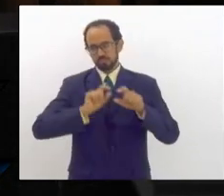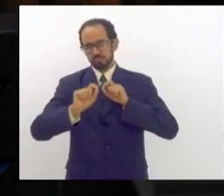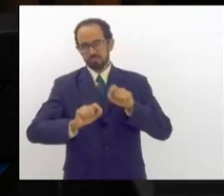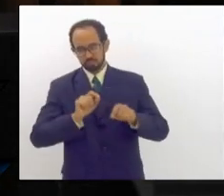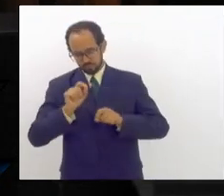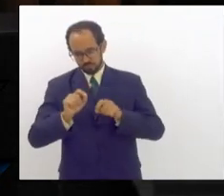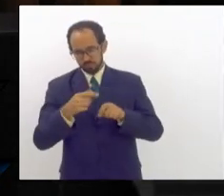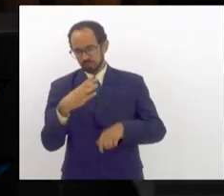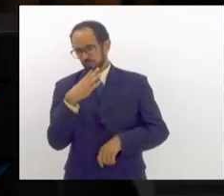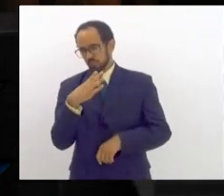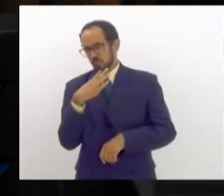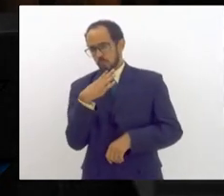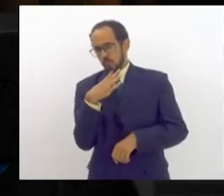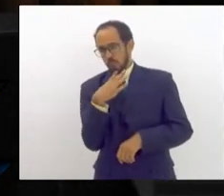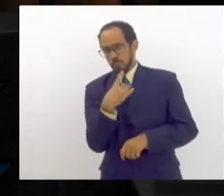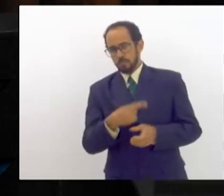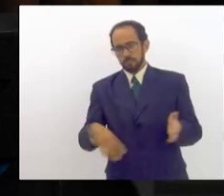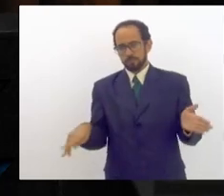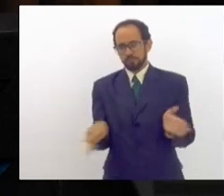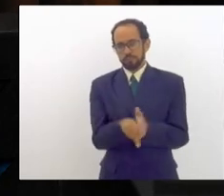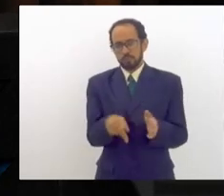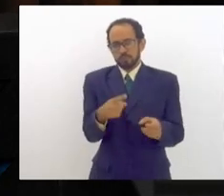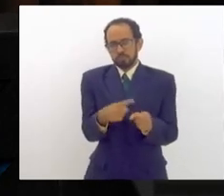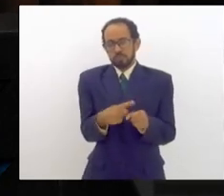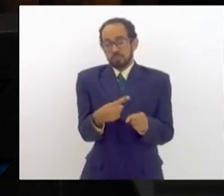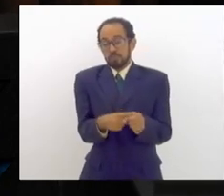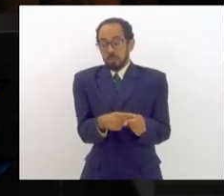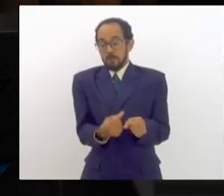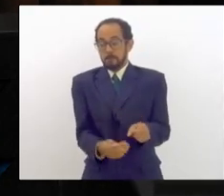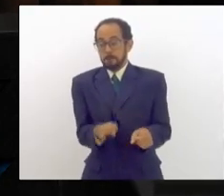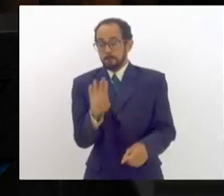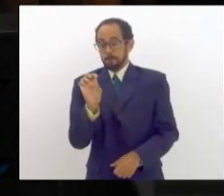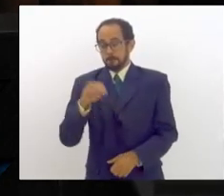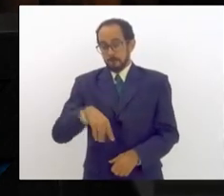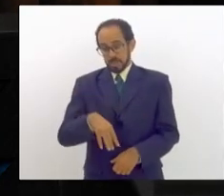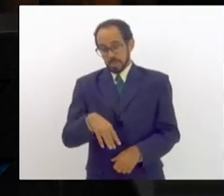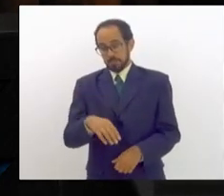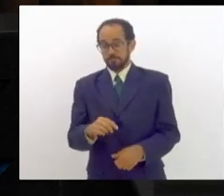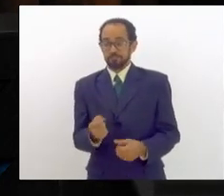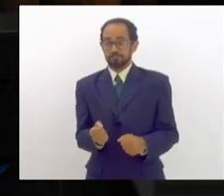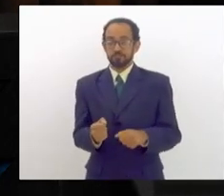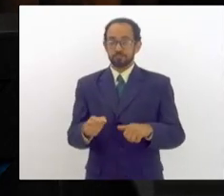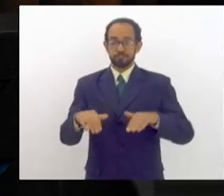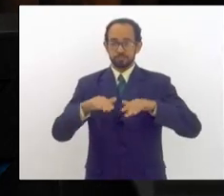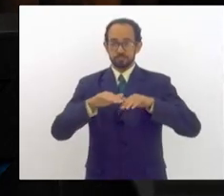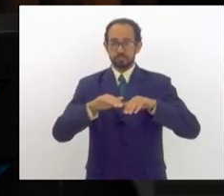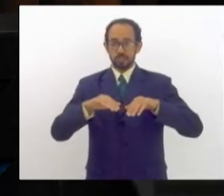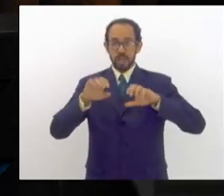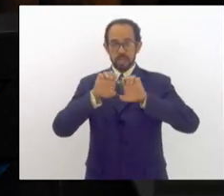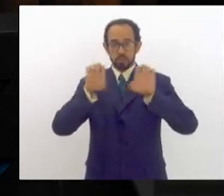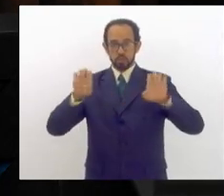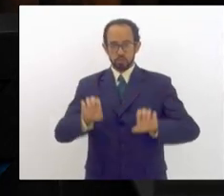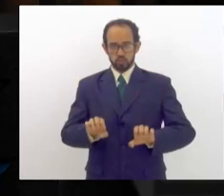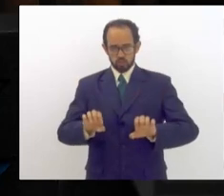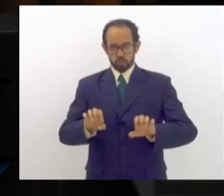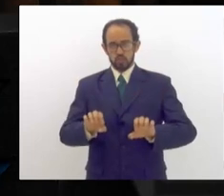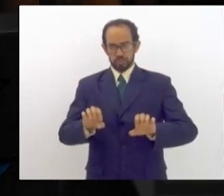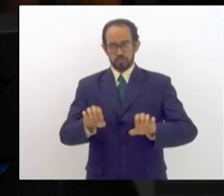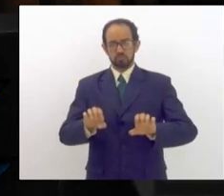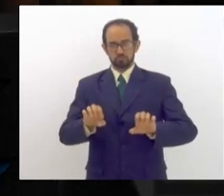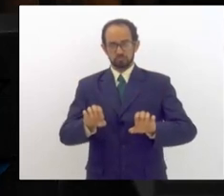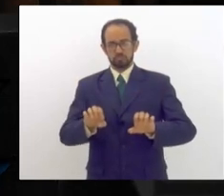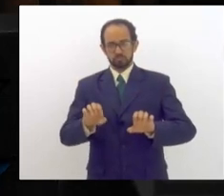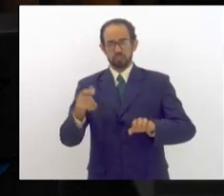conhecê-la bem quer seja na sua superfície o seu pão diz da estrutura da mesmo